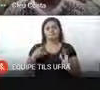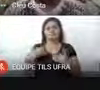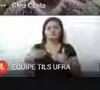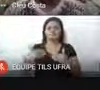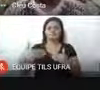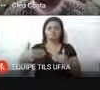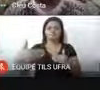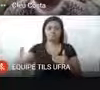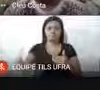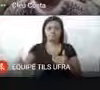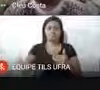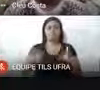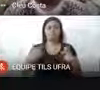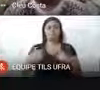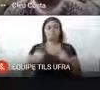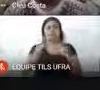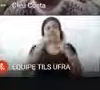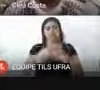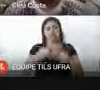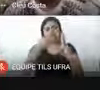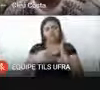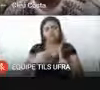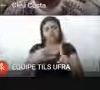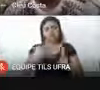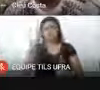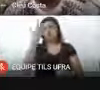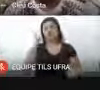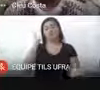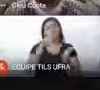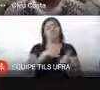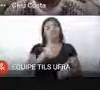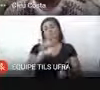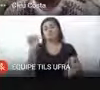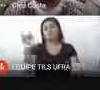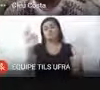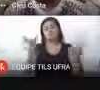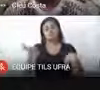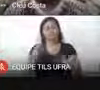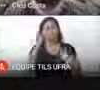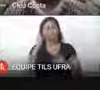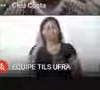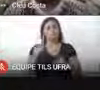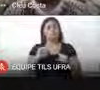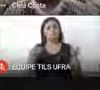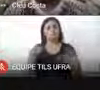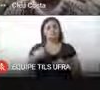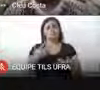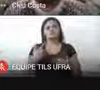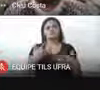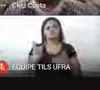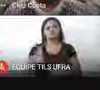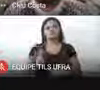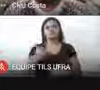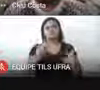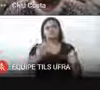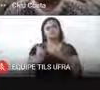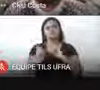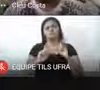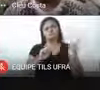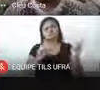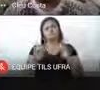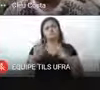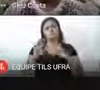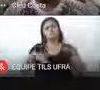essa dinâmica das lives, né? Mas a gente quer ainda continuar fazendo algumas discussões, né? E às vezes a